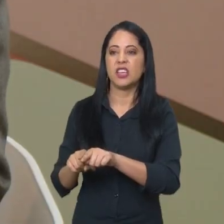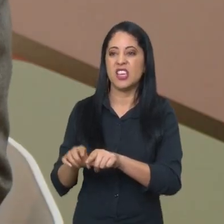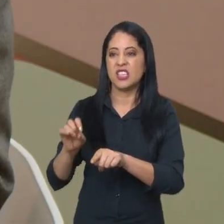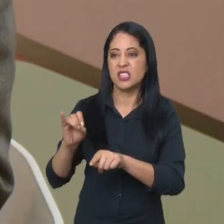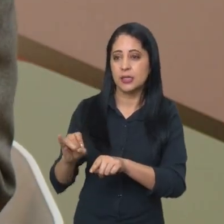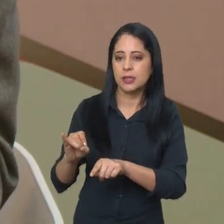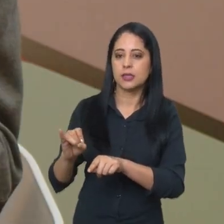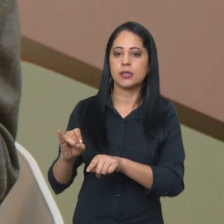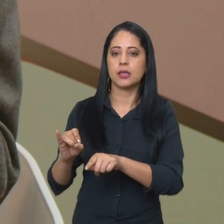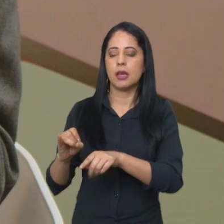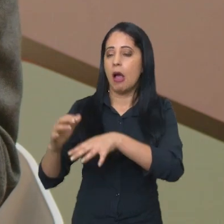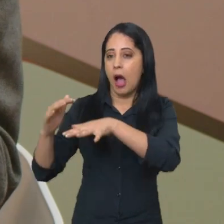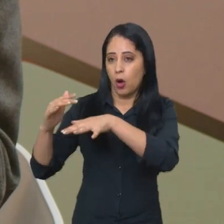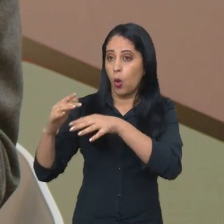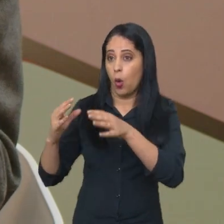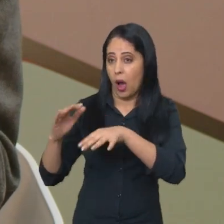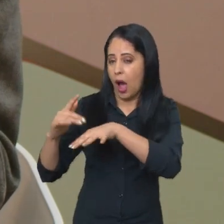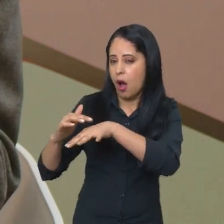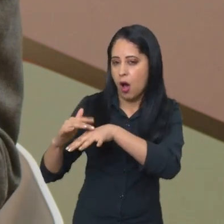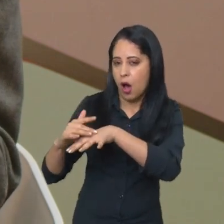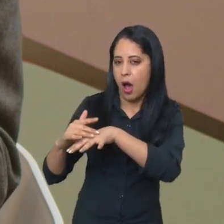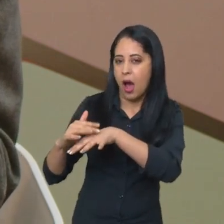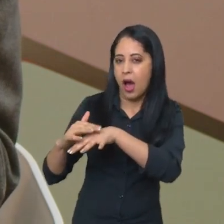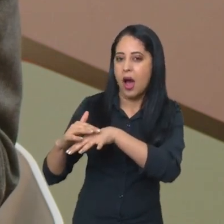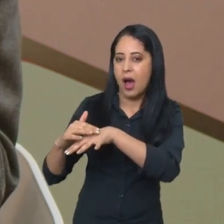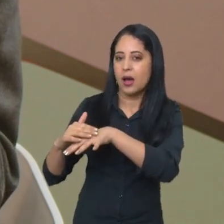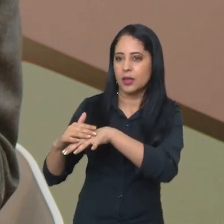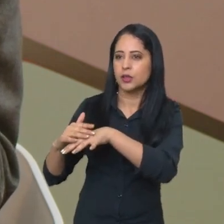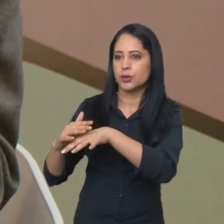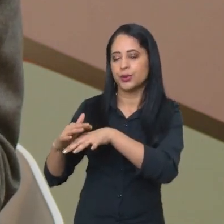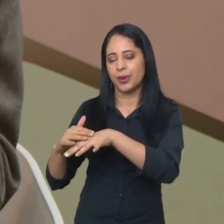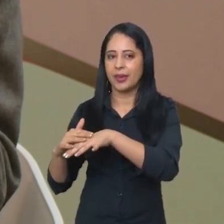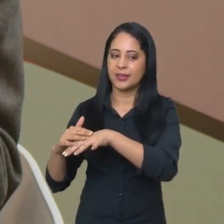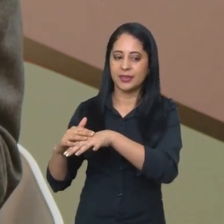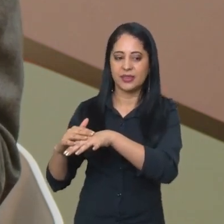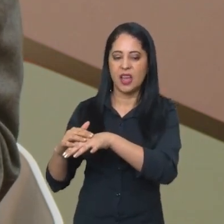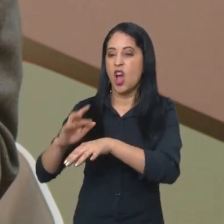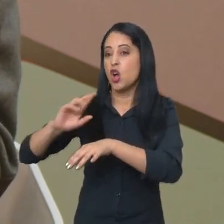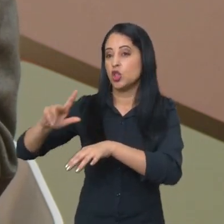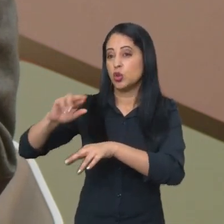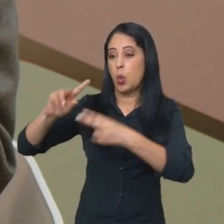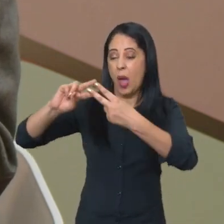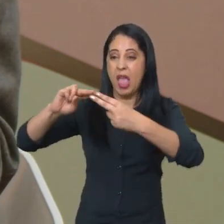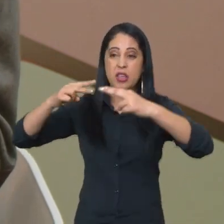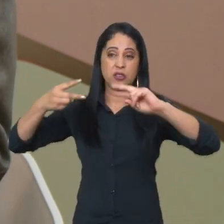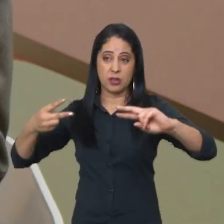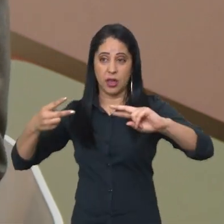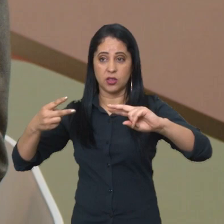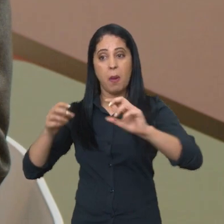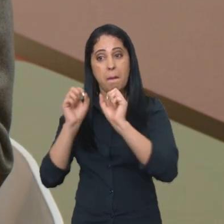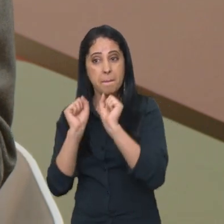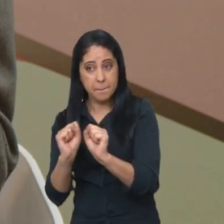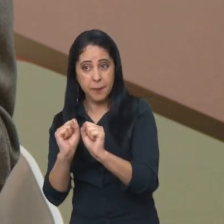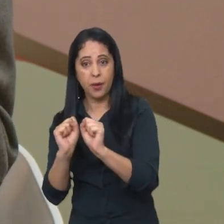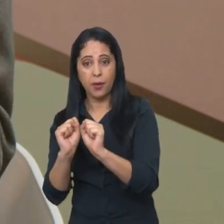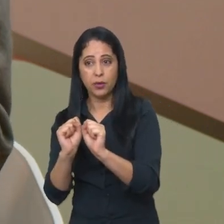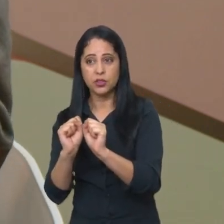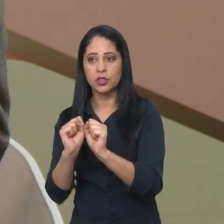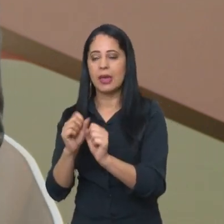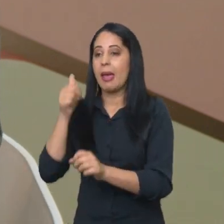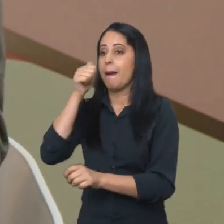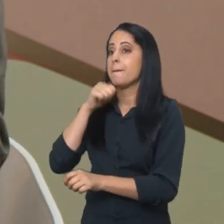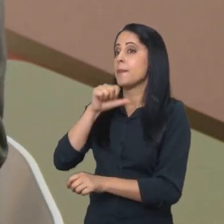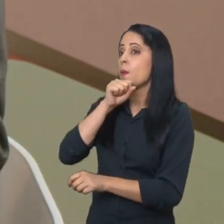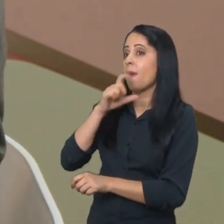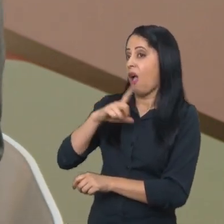Tendo ou não tendo, como é uma doença de incidência muito aleatória, eu posso ter. Meu pai